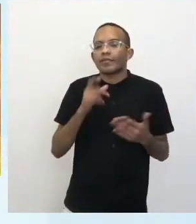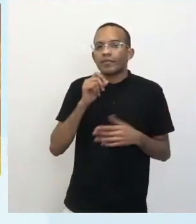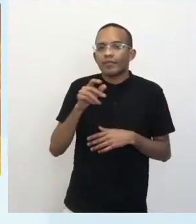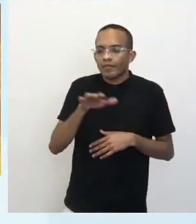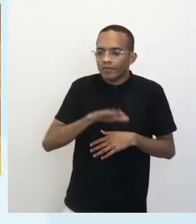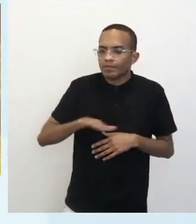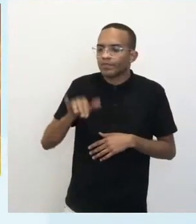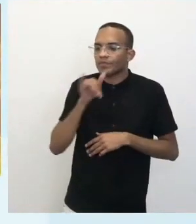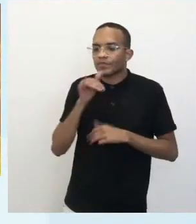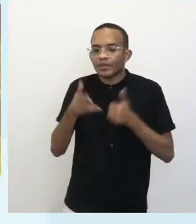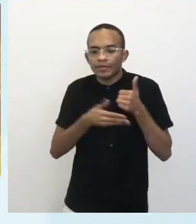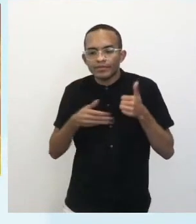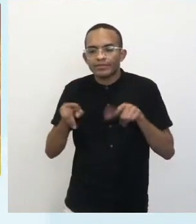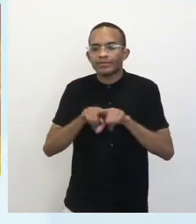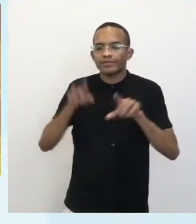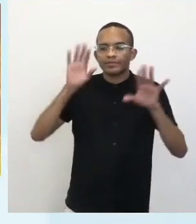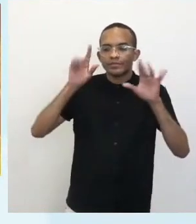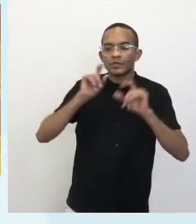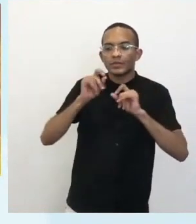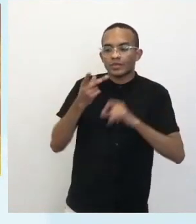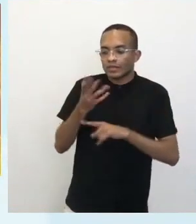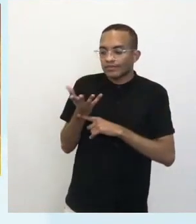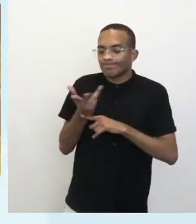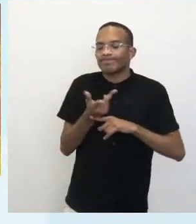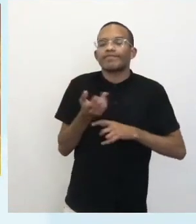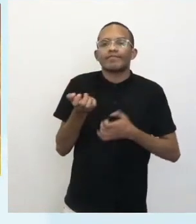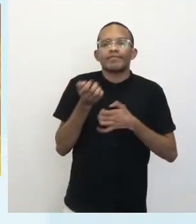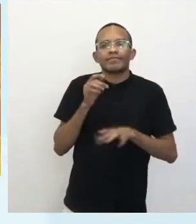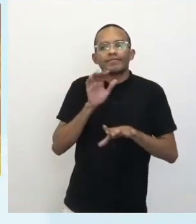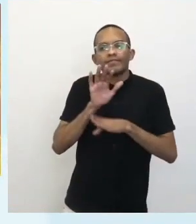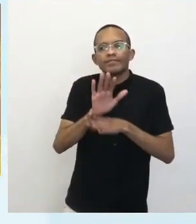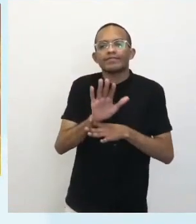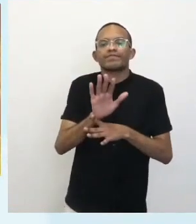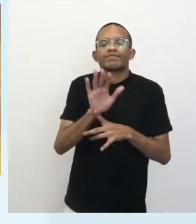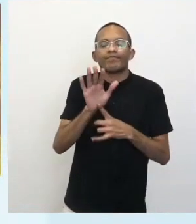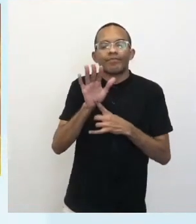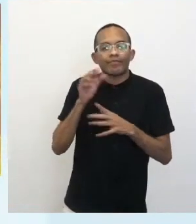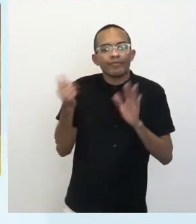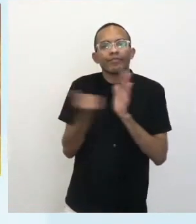aquela parte subjetiva, intuitiva, o que o artista quer transmitir,